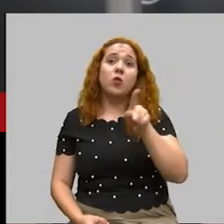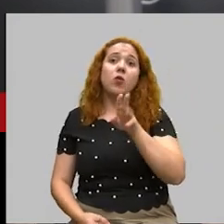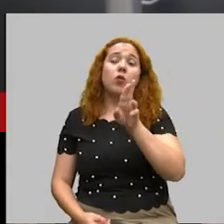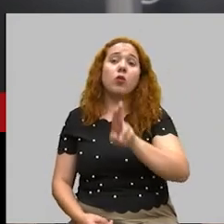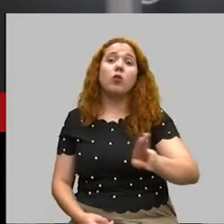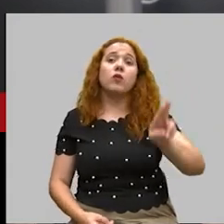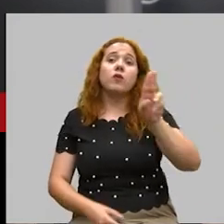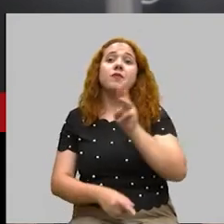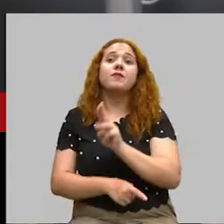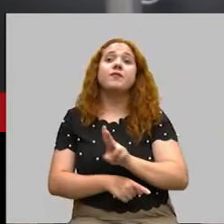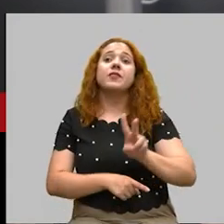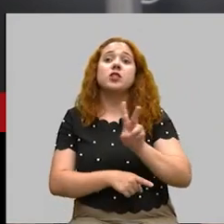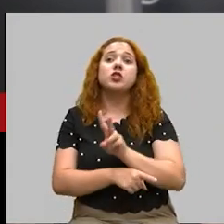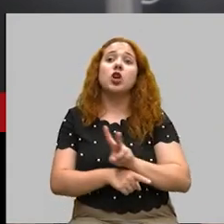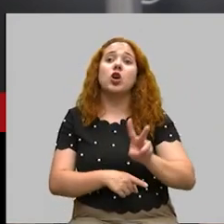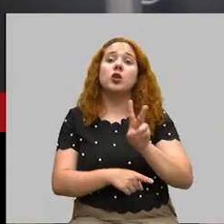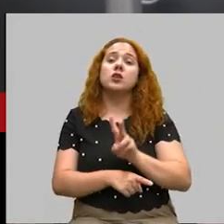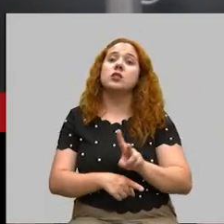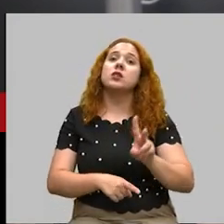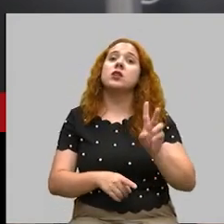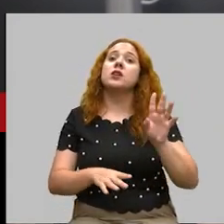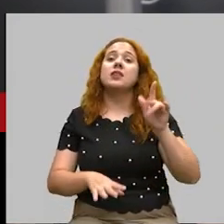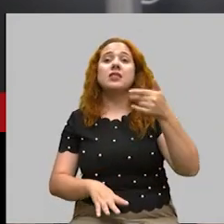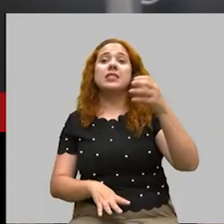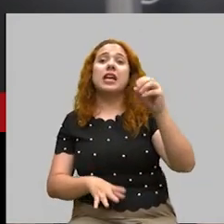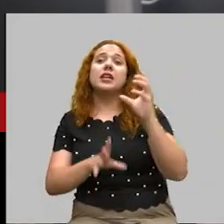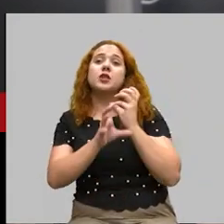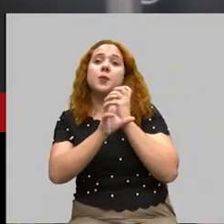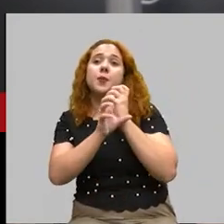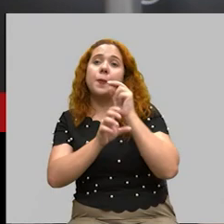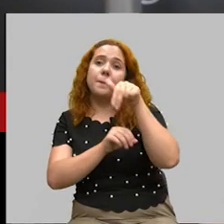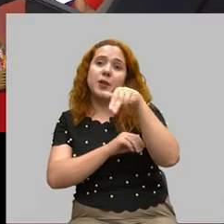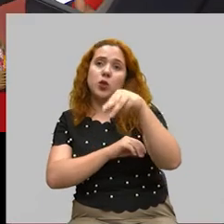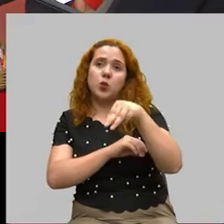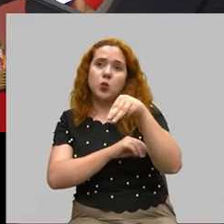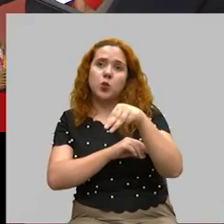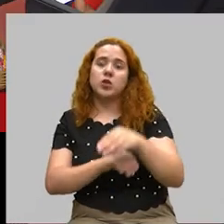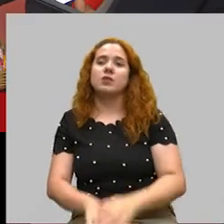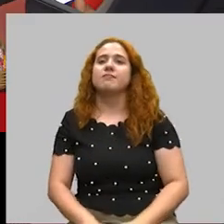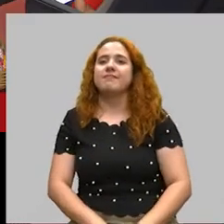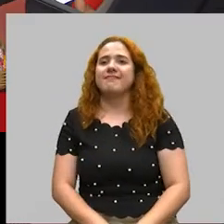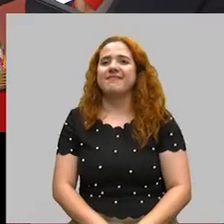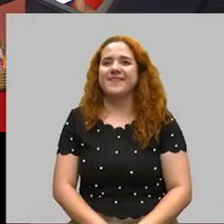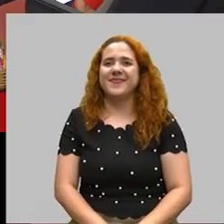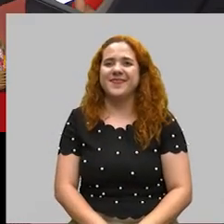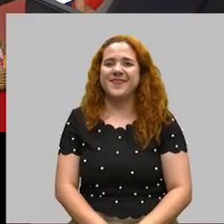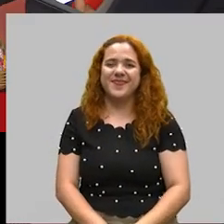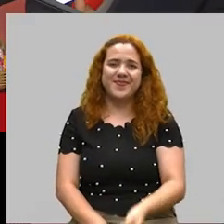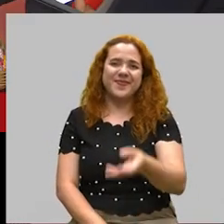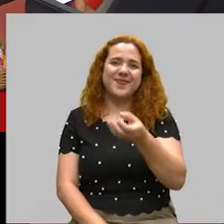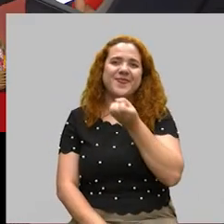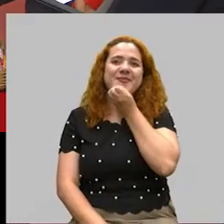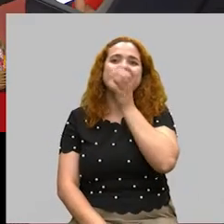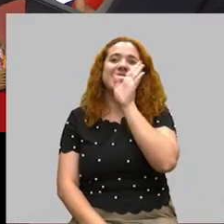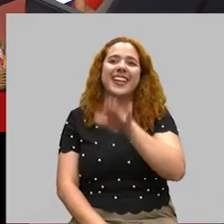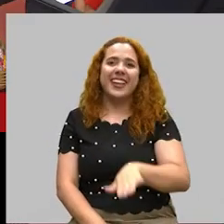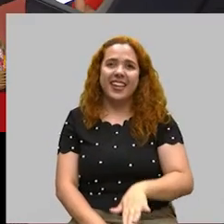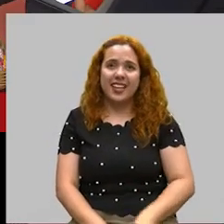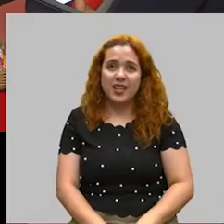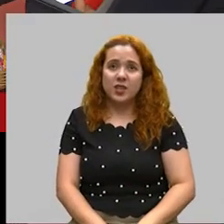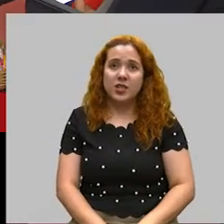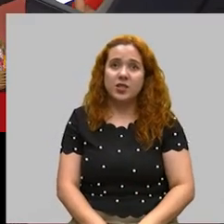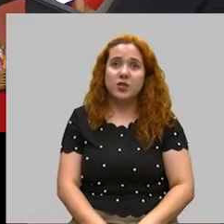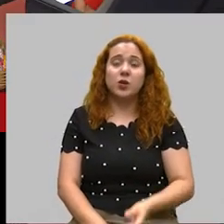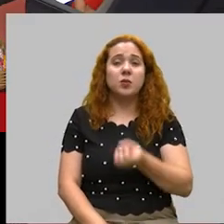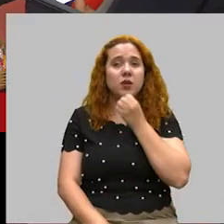Viçosa Tatiana você tem 10 minutos boa tarde boa tarde bo boa